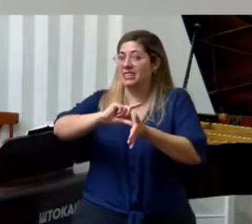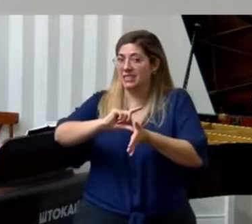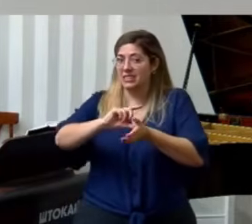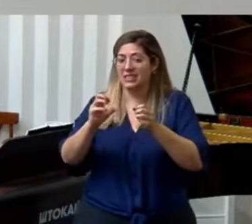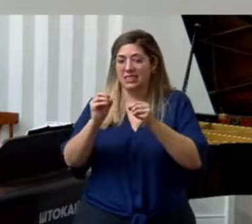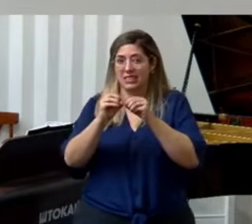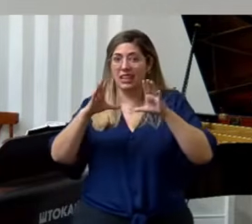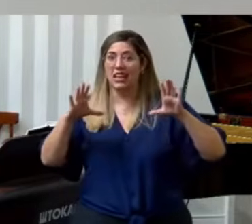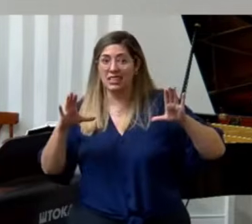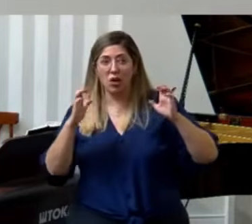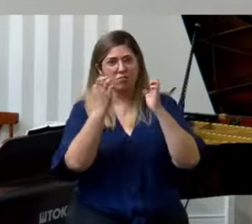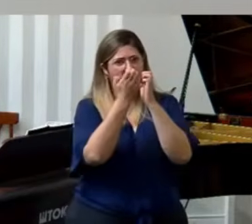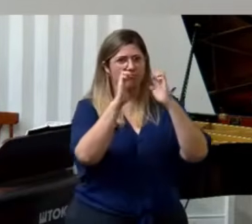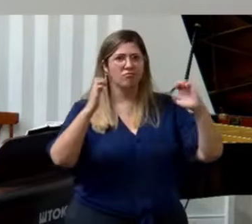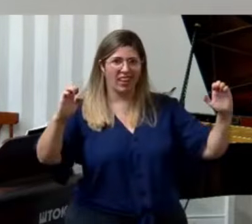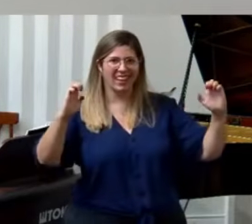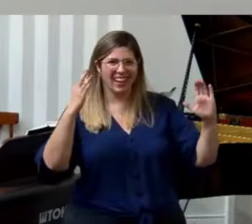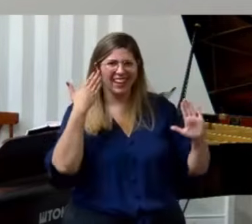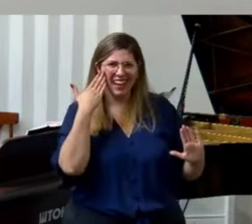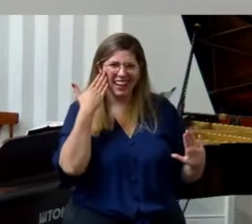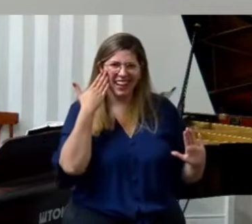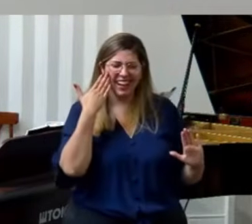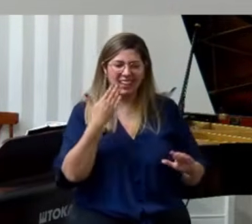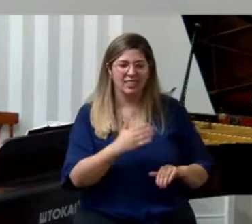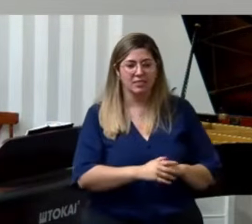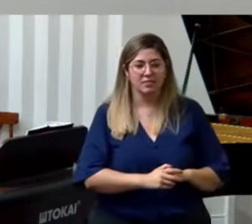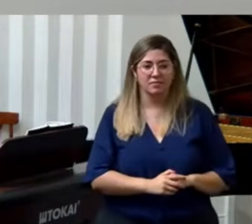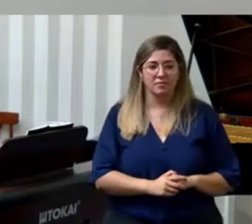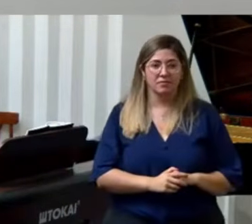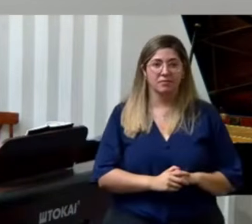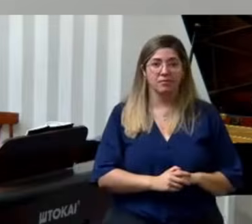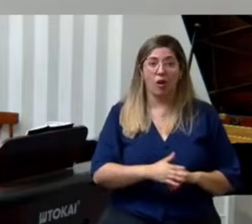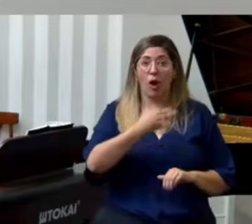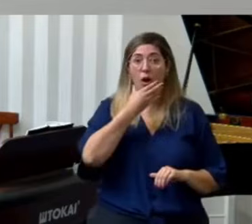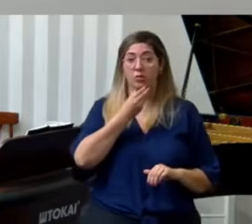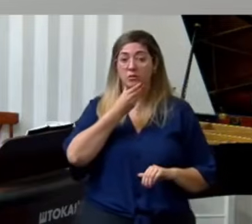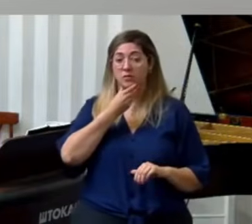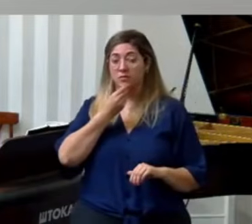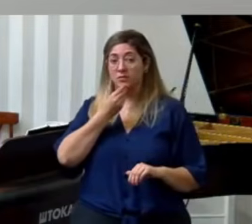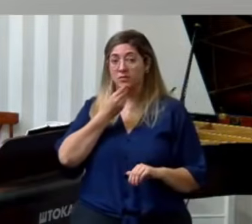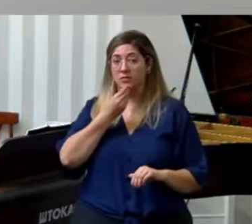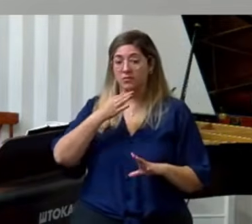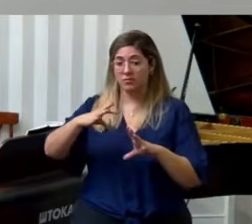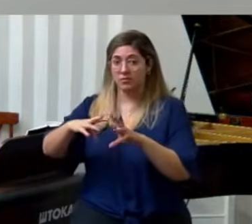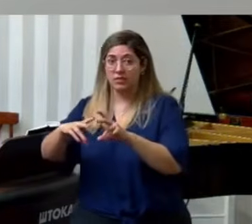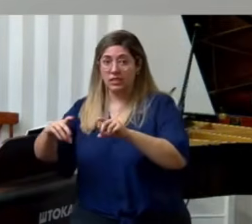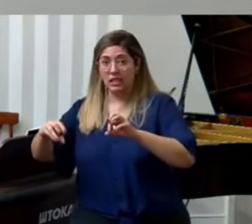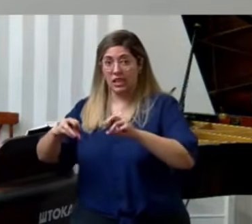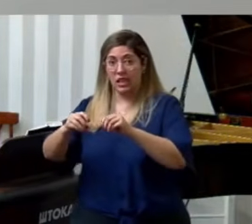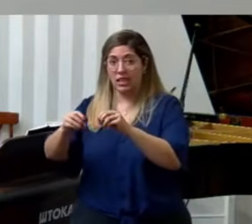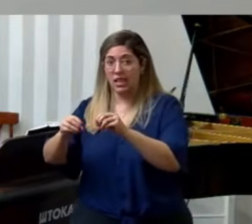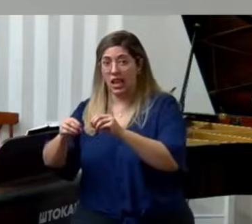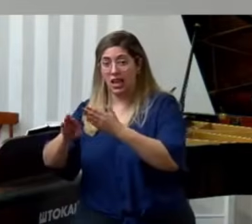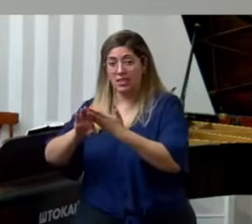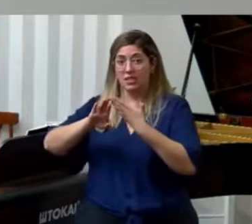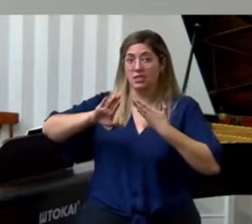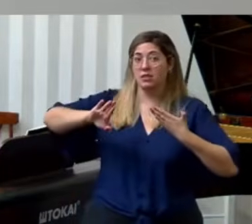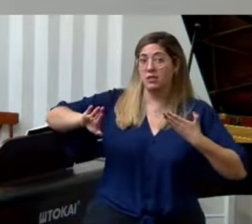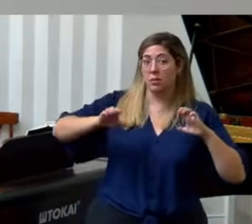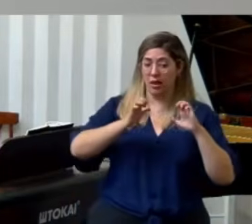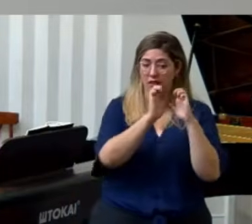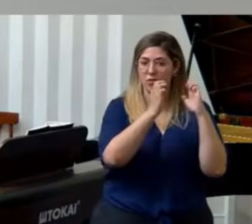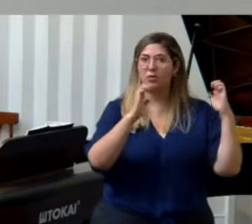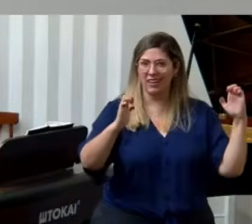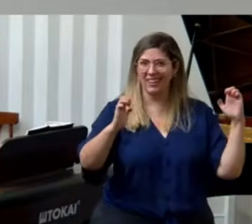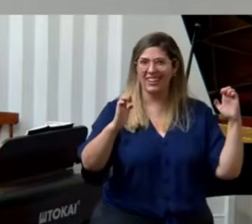à criação do Jardim do Éden. Então o ser humano foi criado numa terra em que o Jardim do Éden ainda não existia. Então